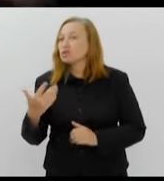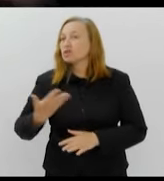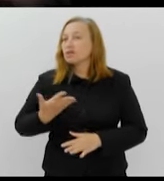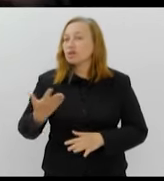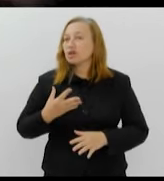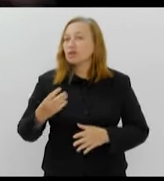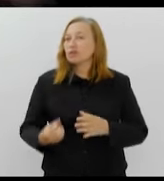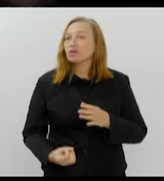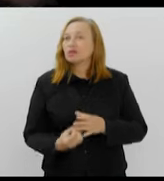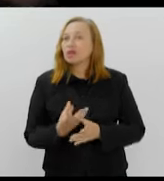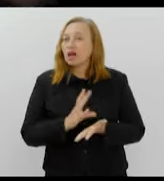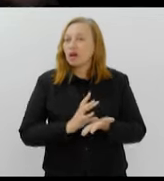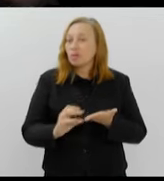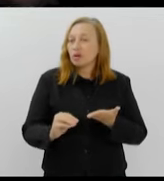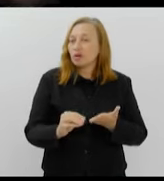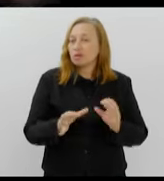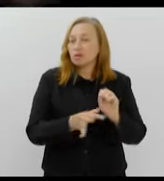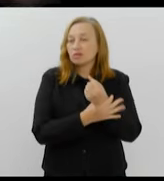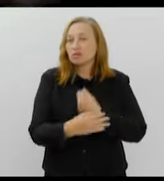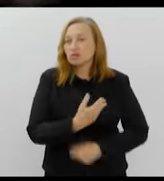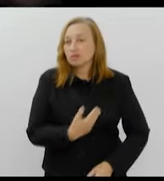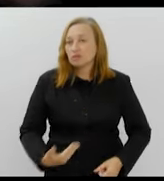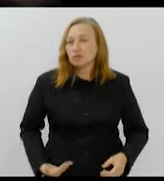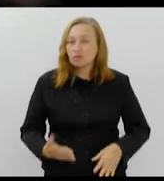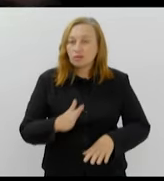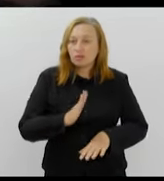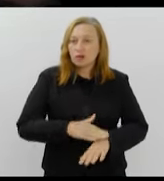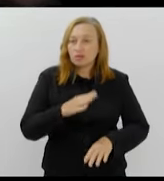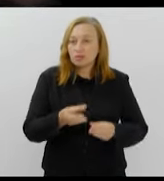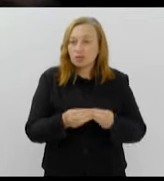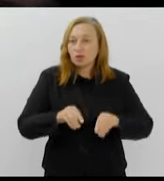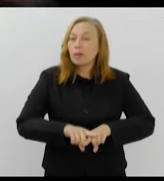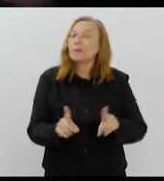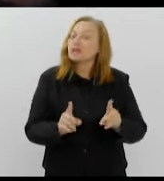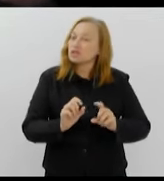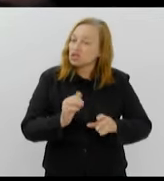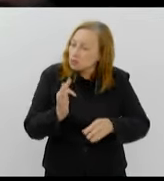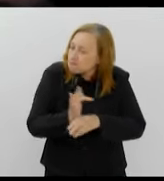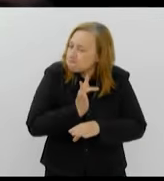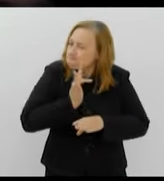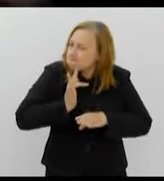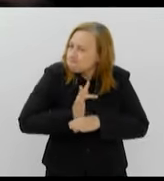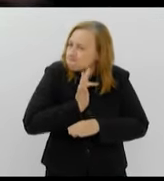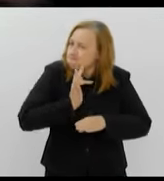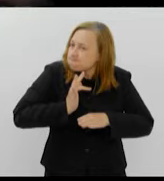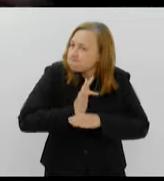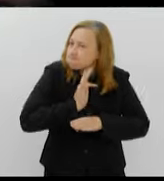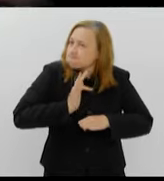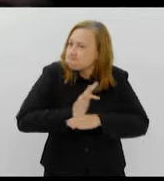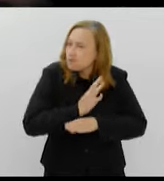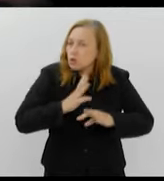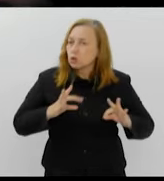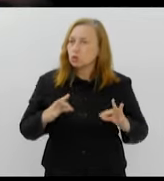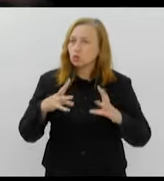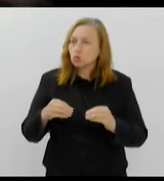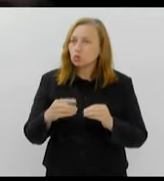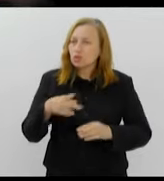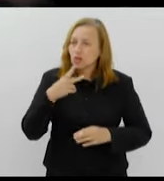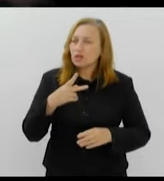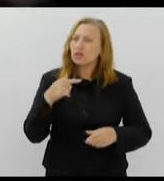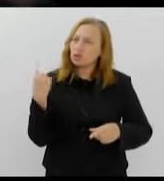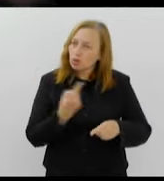Pública fos os mais atacados nesse sentido mas a gente suportou várias ameaças inclusive dizendo que nós